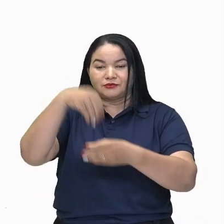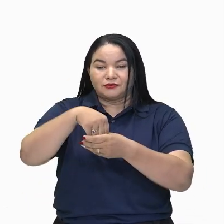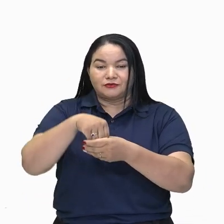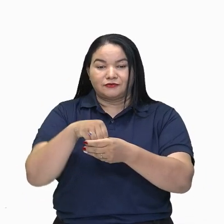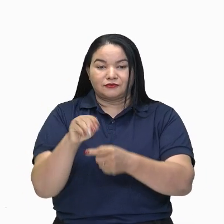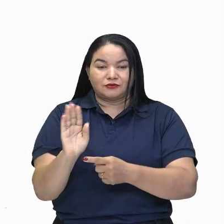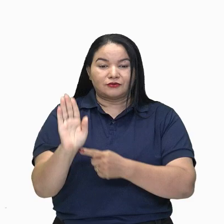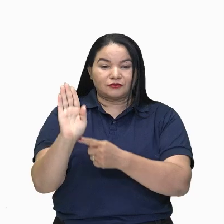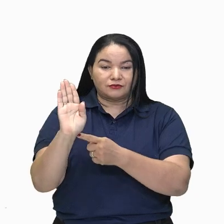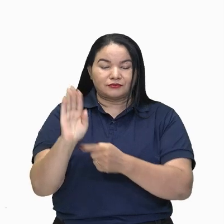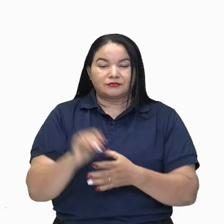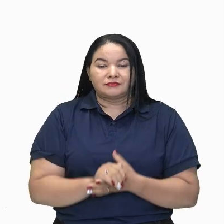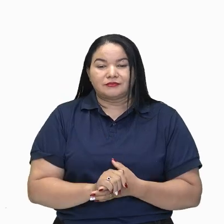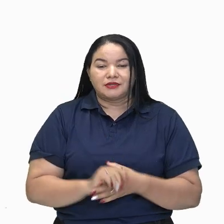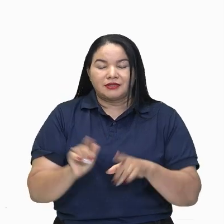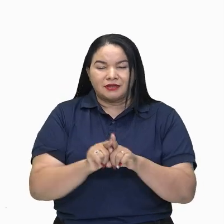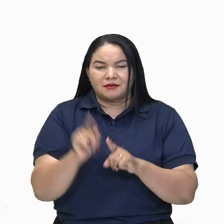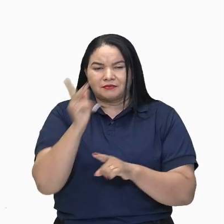por mais que ele